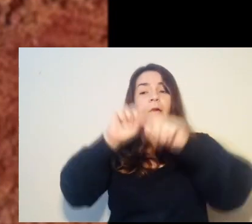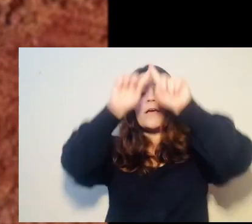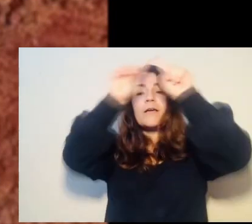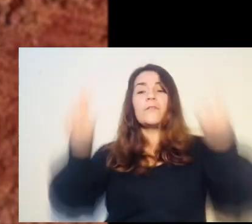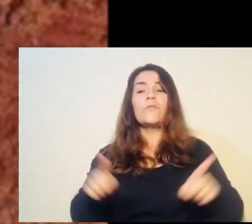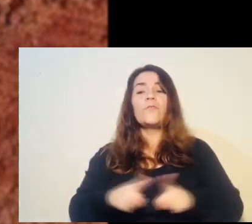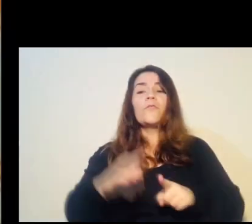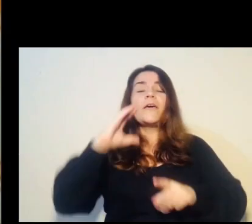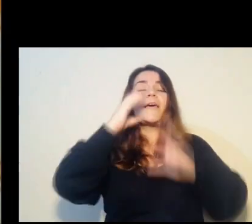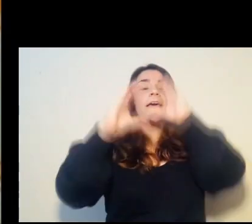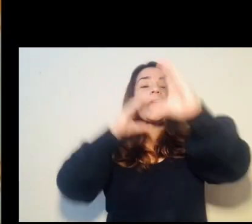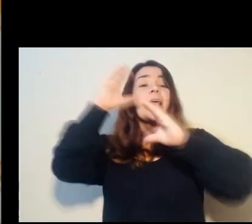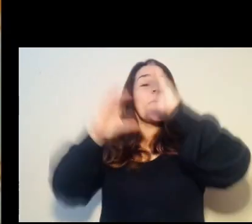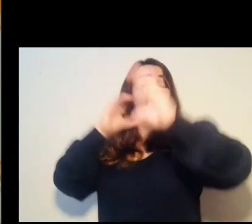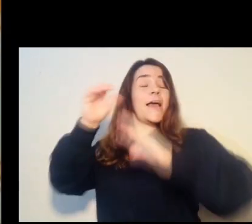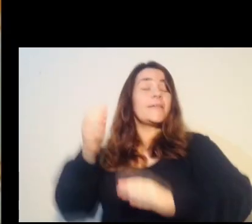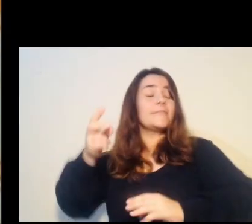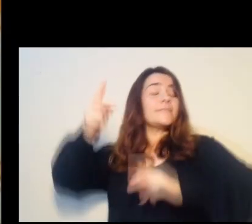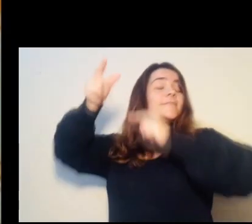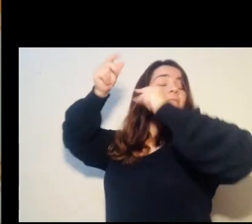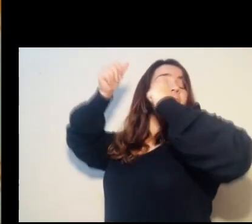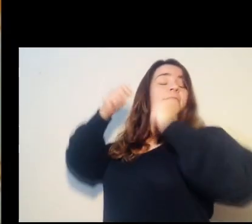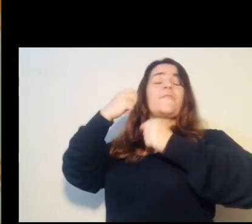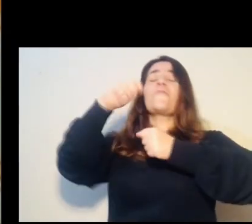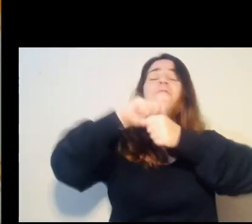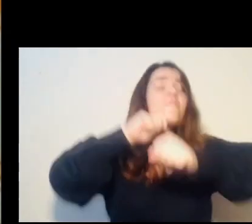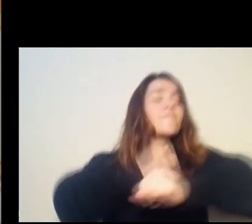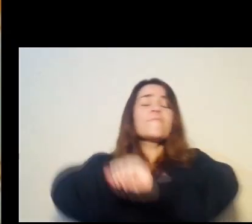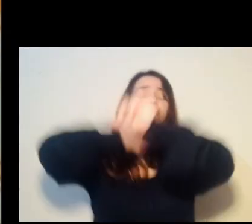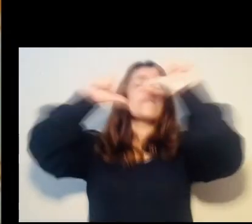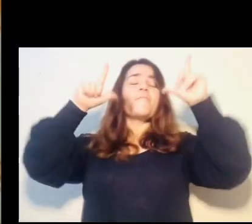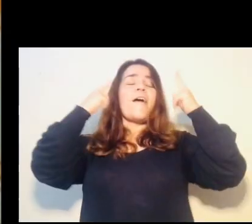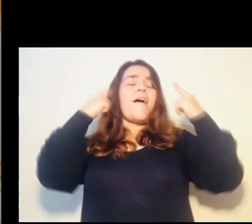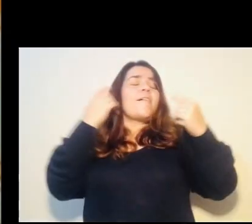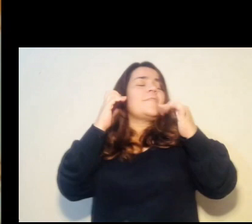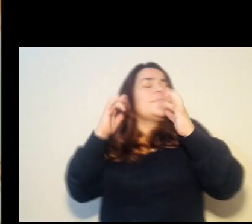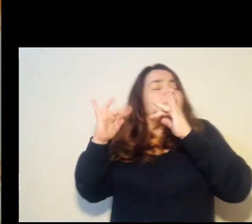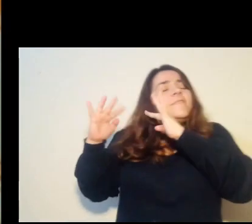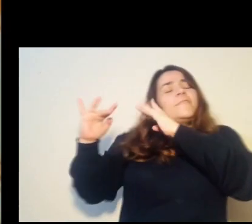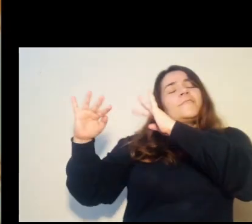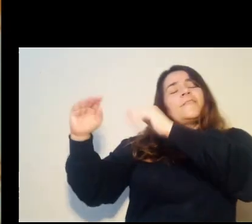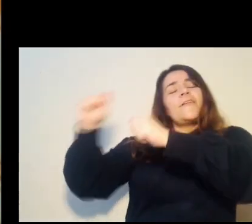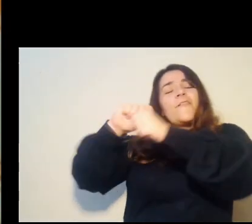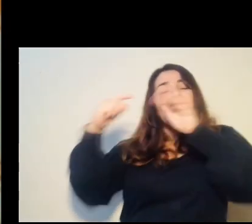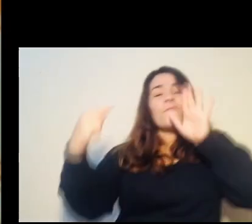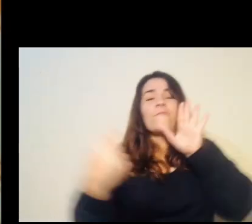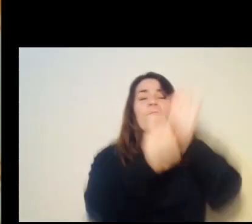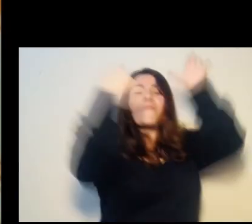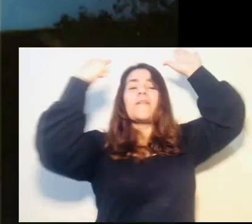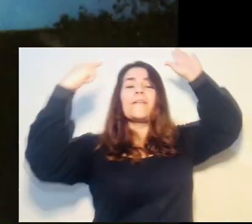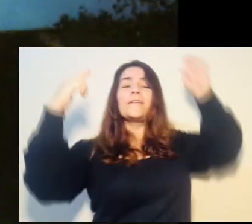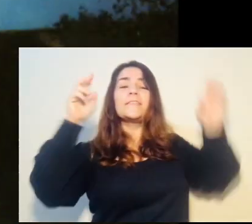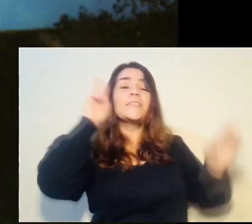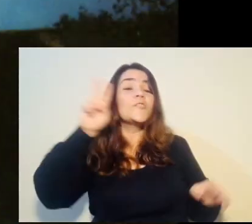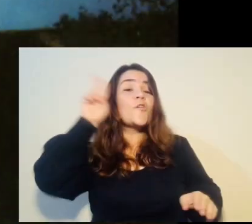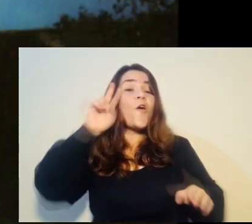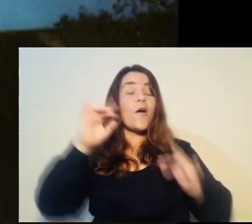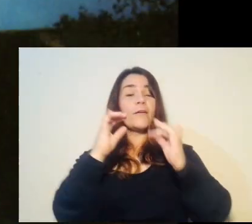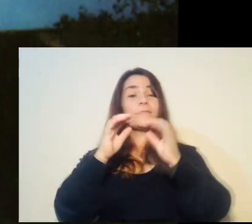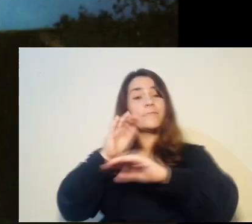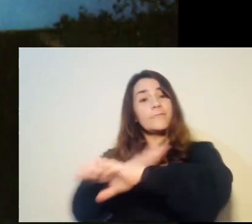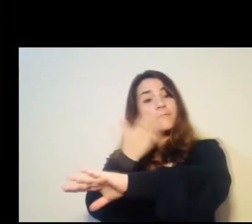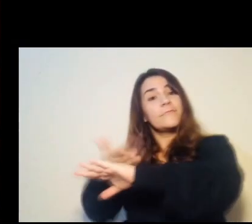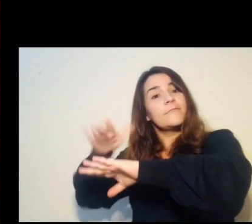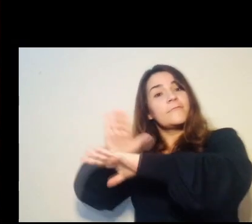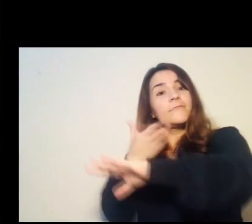disco, chamado Canto do Semiárido, é uma explosão de sons e é um marco para a história do